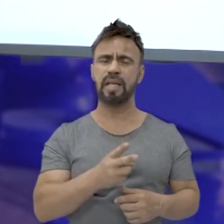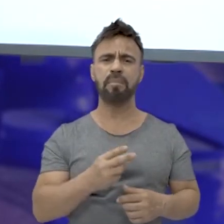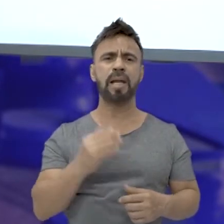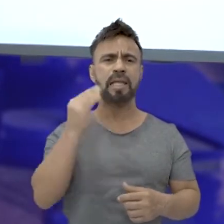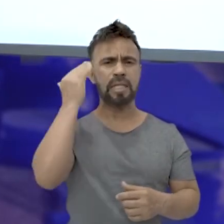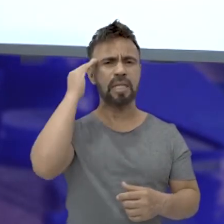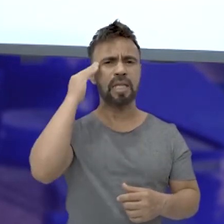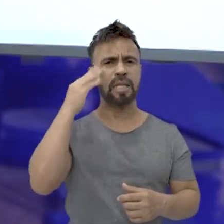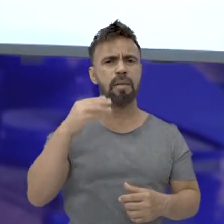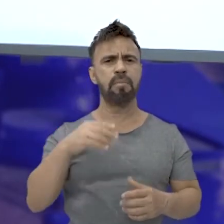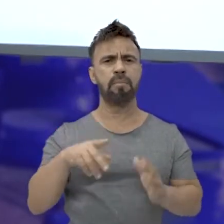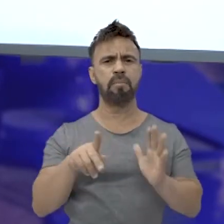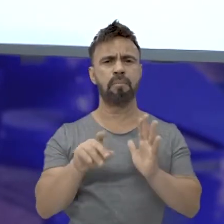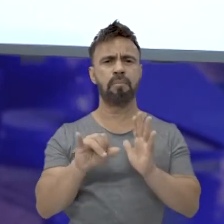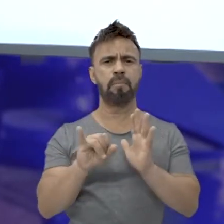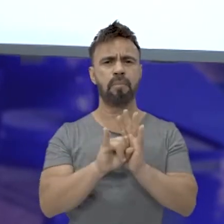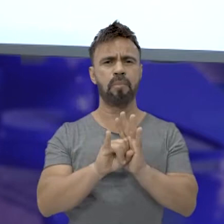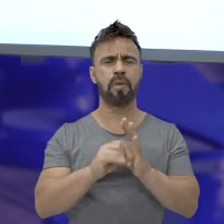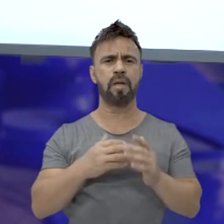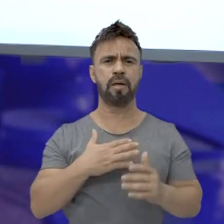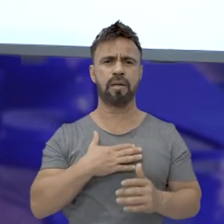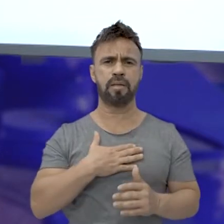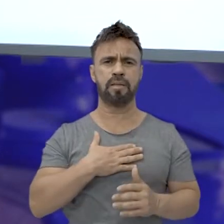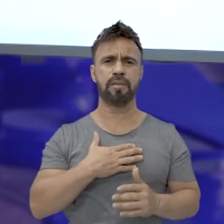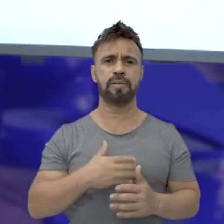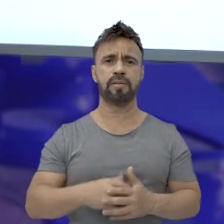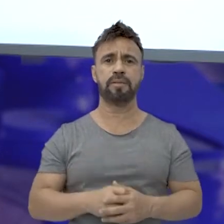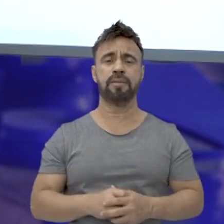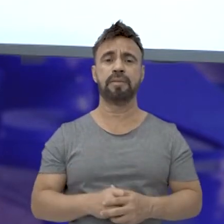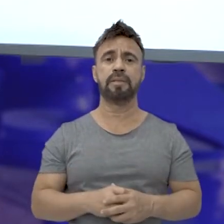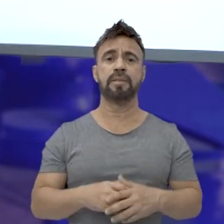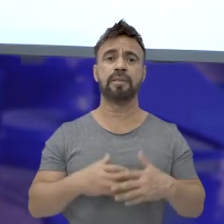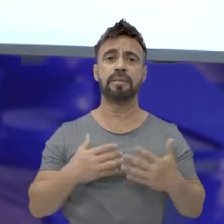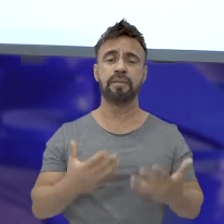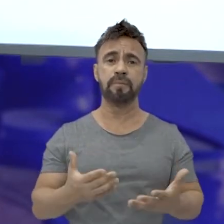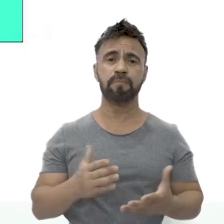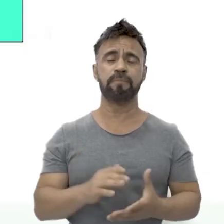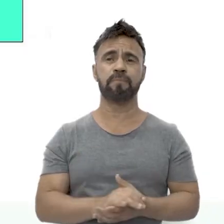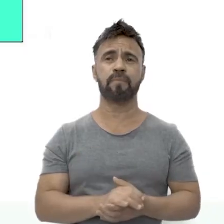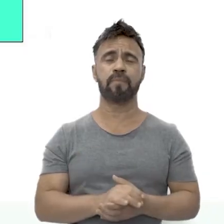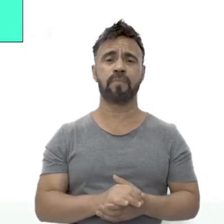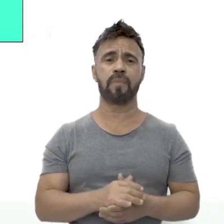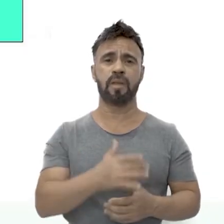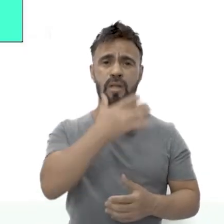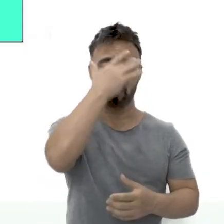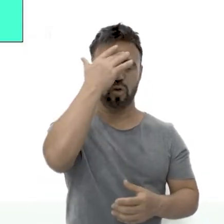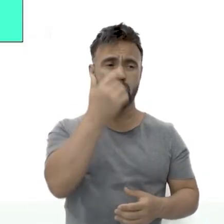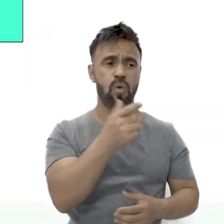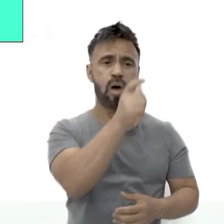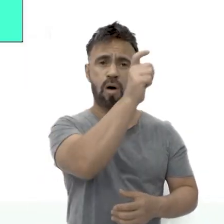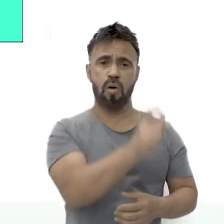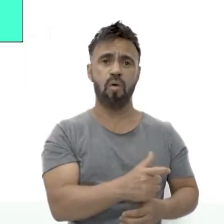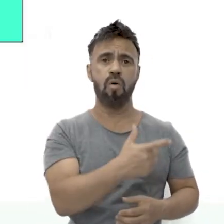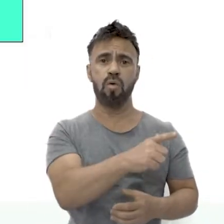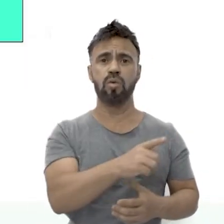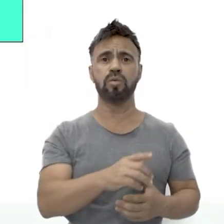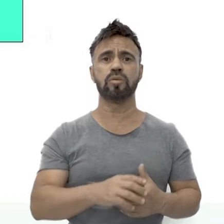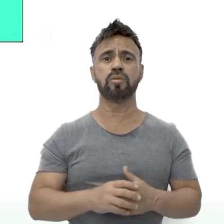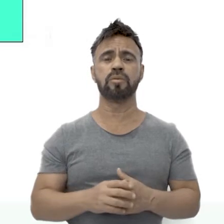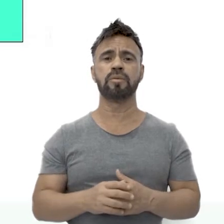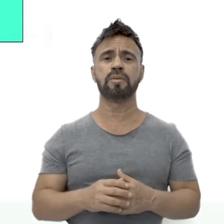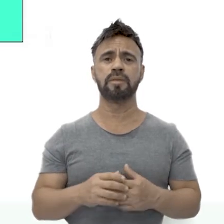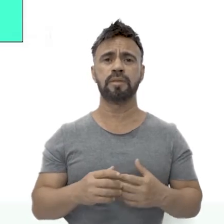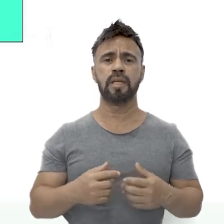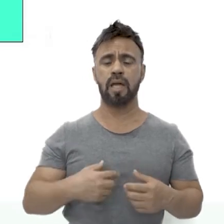especificamente falando, é a outra pessoa. Então, pois é esse outro uma condição para que